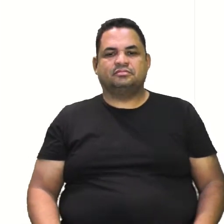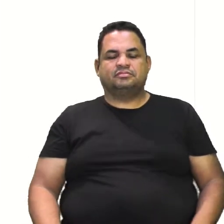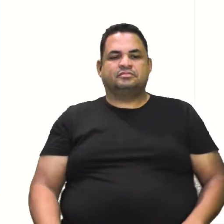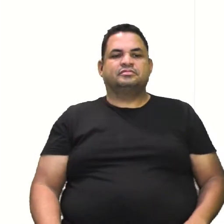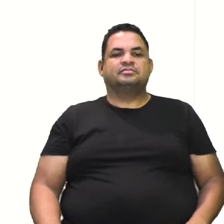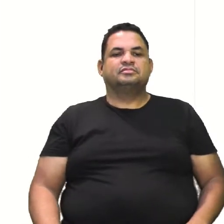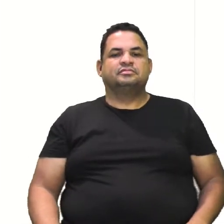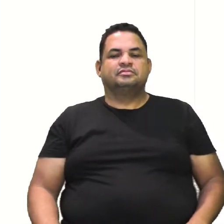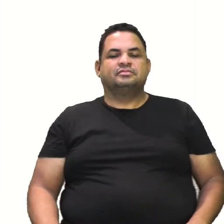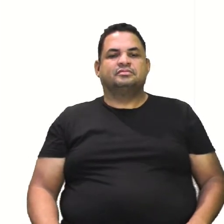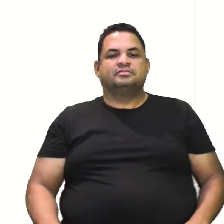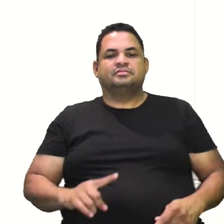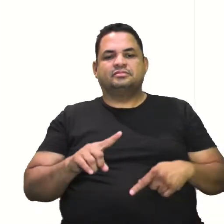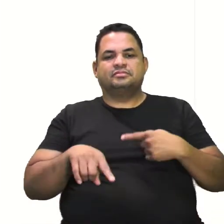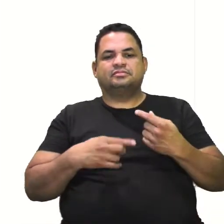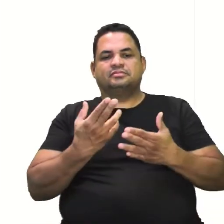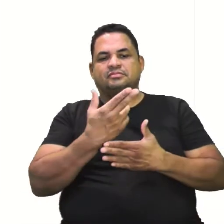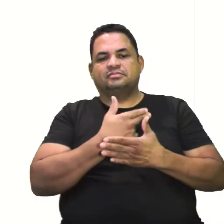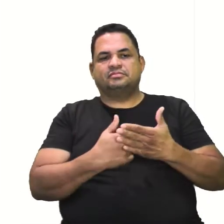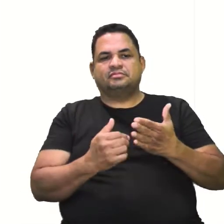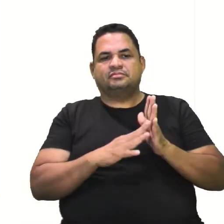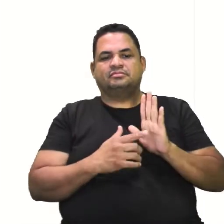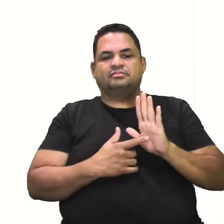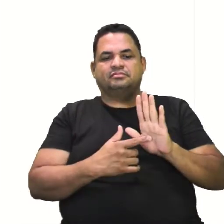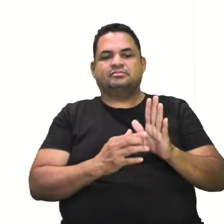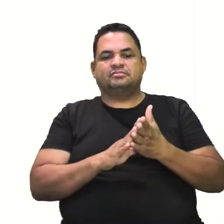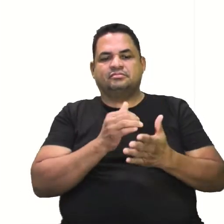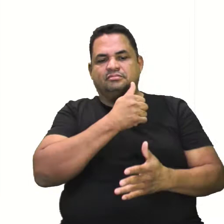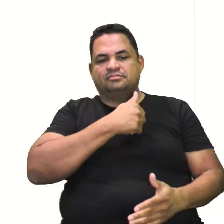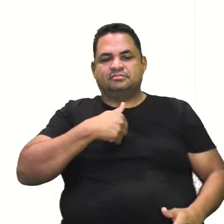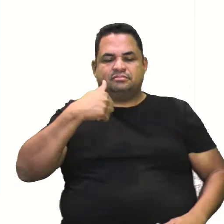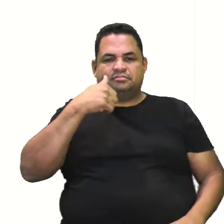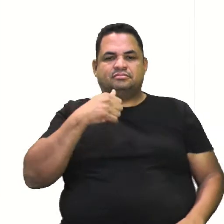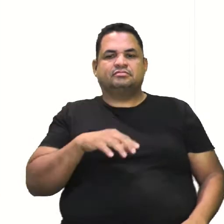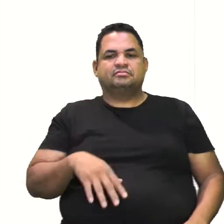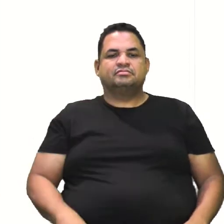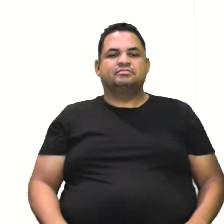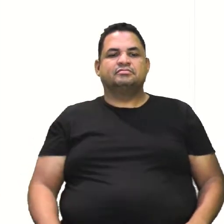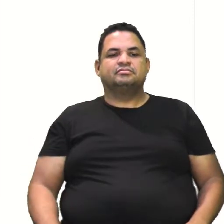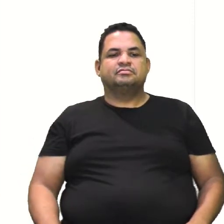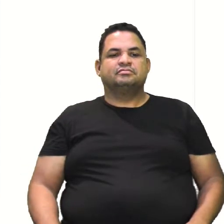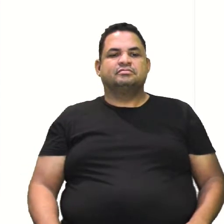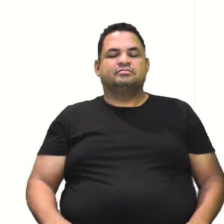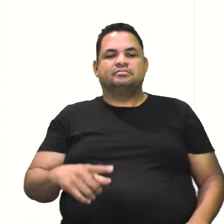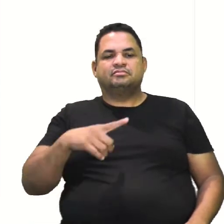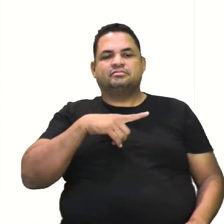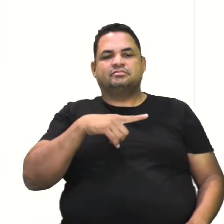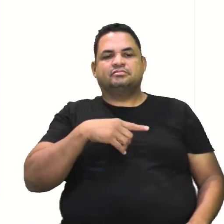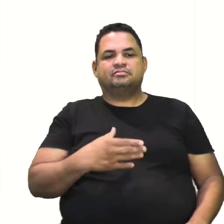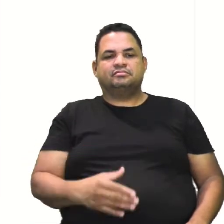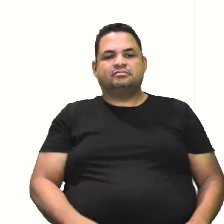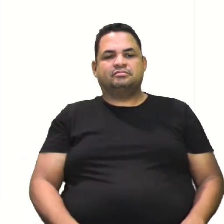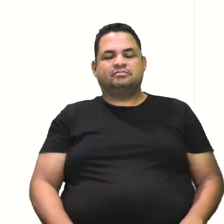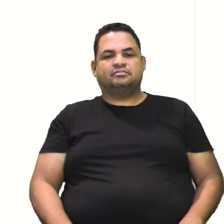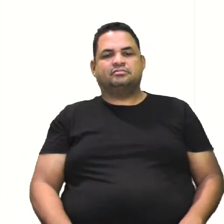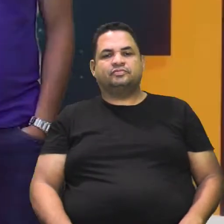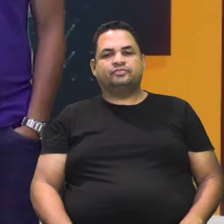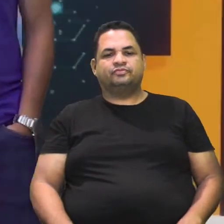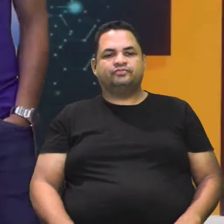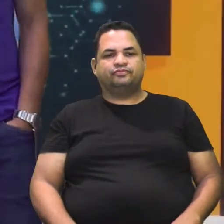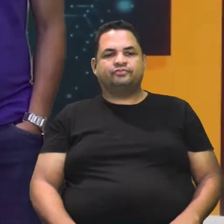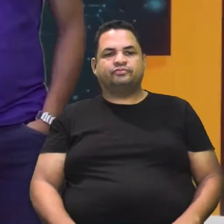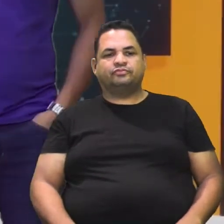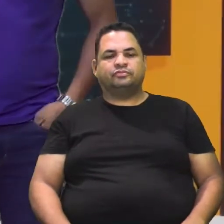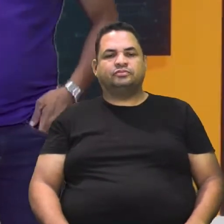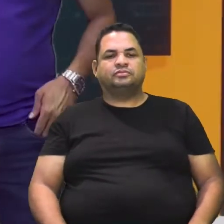colocar o desenho... Isso, nós vamos ter daqui a pouco um desenho para ficar mais claro. Isso mesmo. E aí, o que vocês acham? Temos uma reta tangente à circunferência, ou